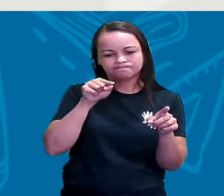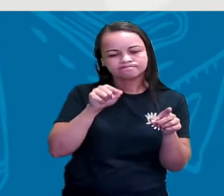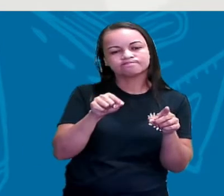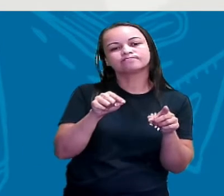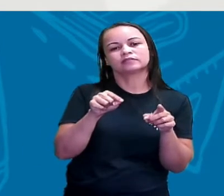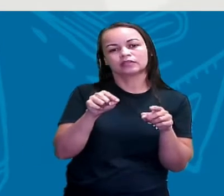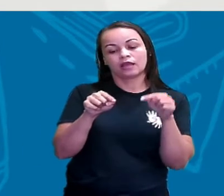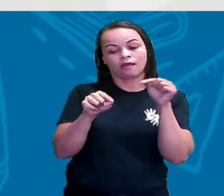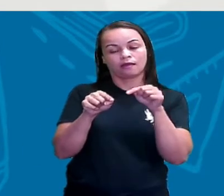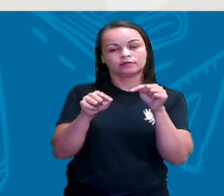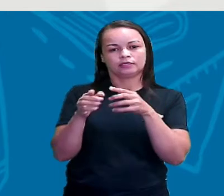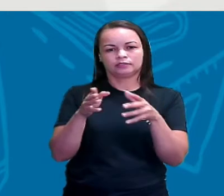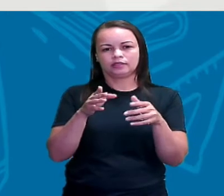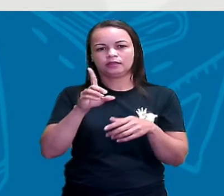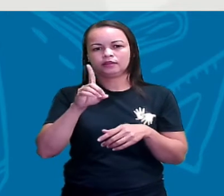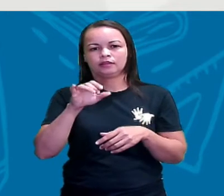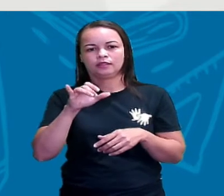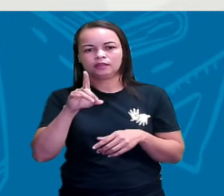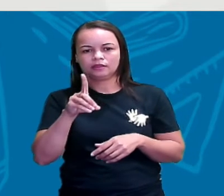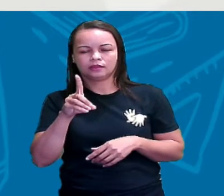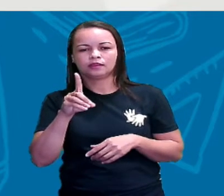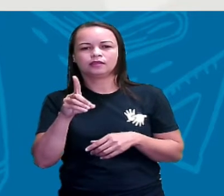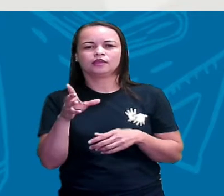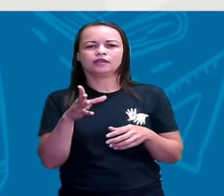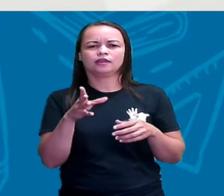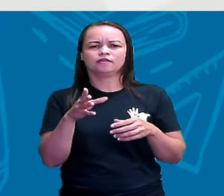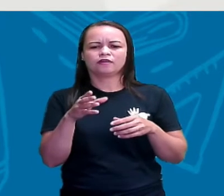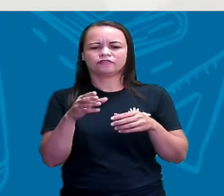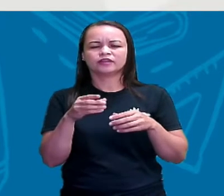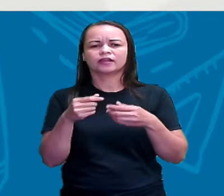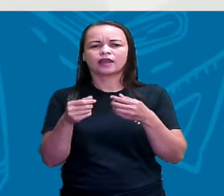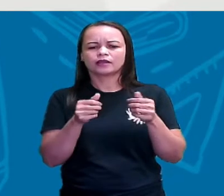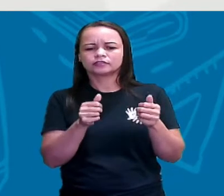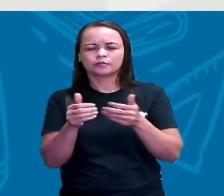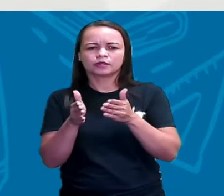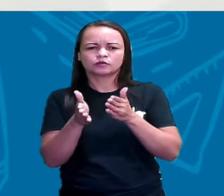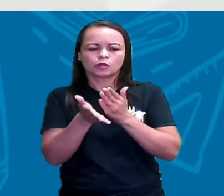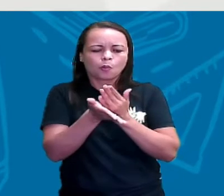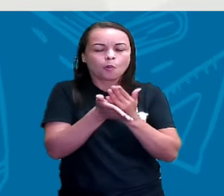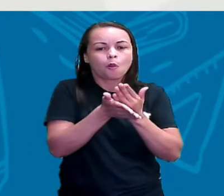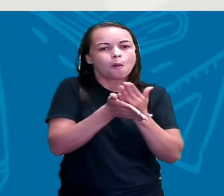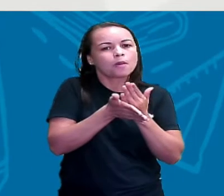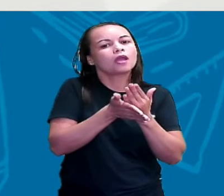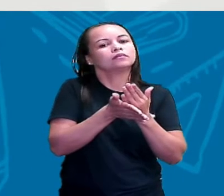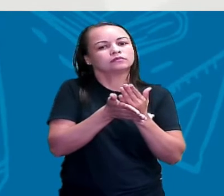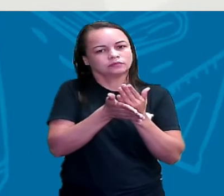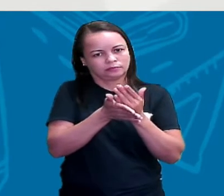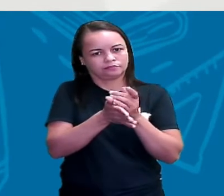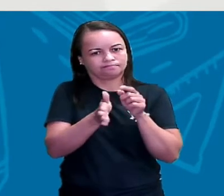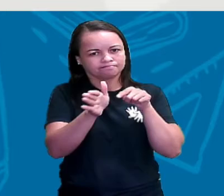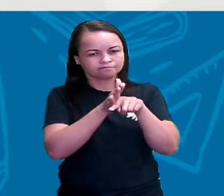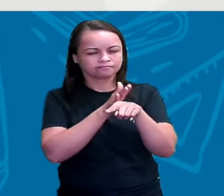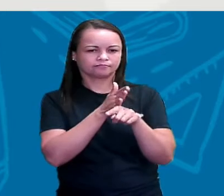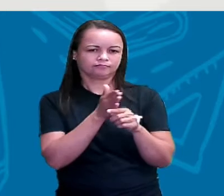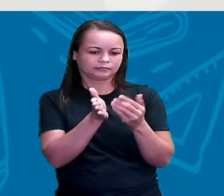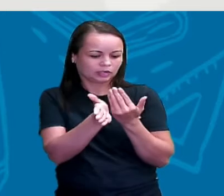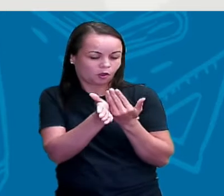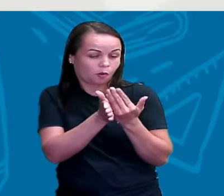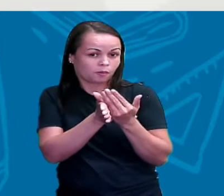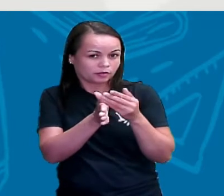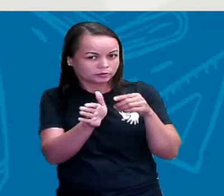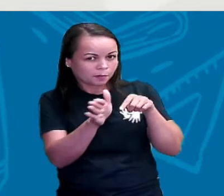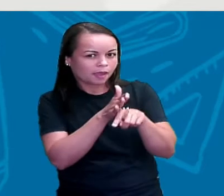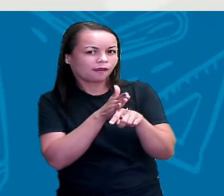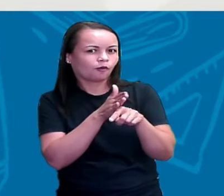did. Did é o nosso auxílio. Ele vai ficar sempre onde? Início da pergunta. Então, joga o did no início